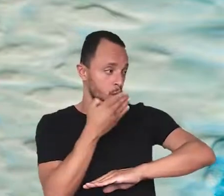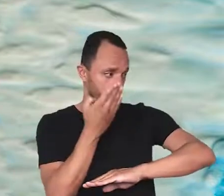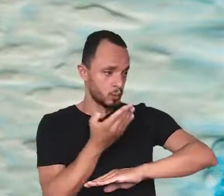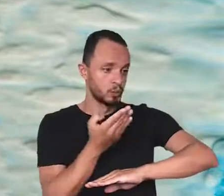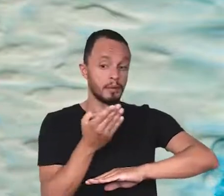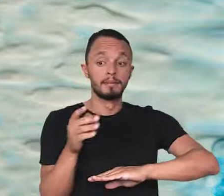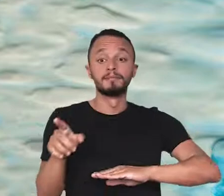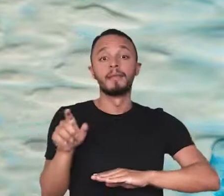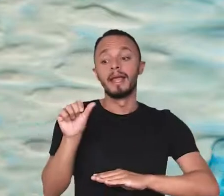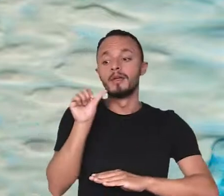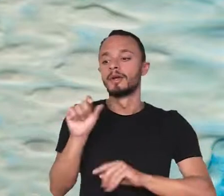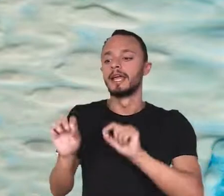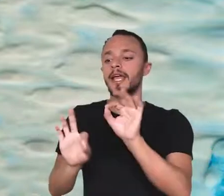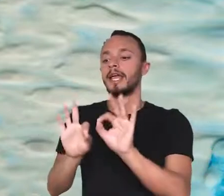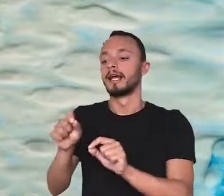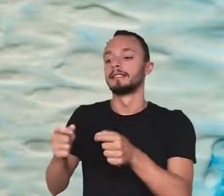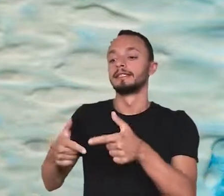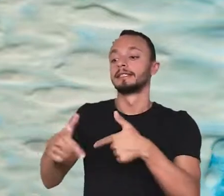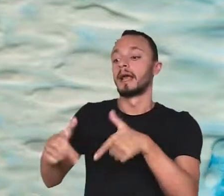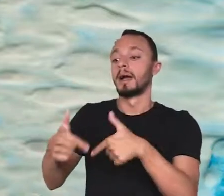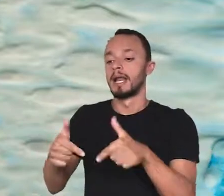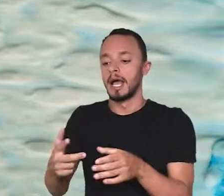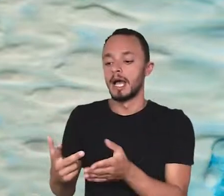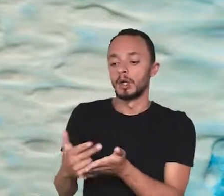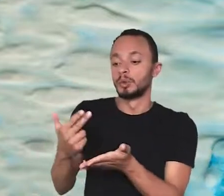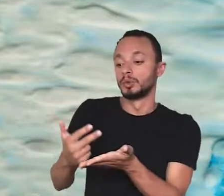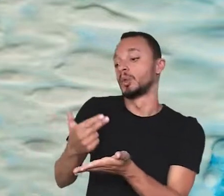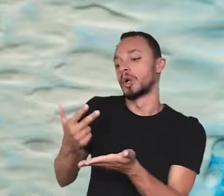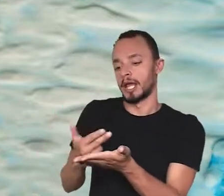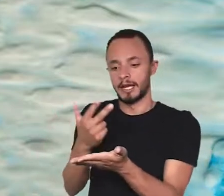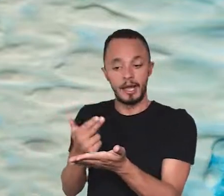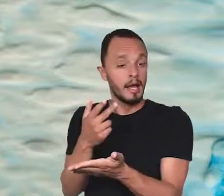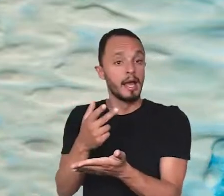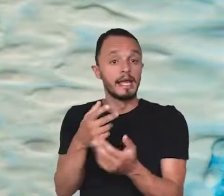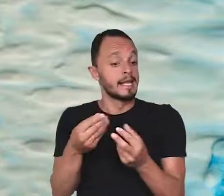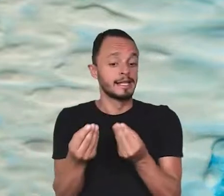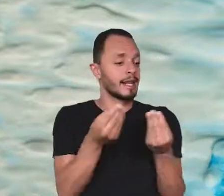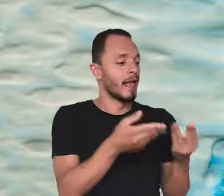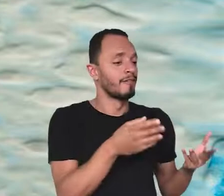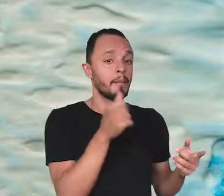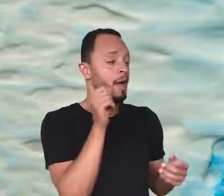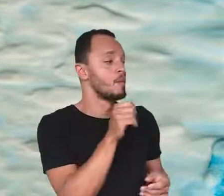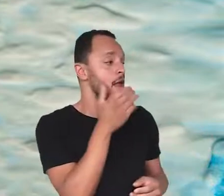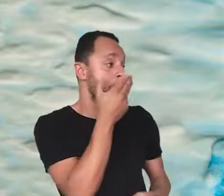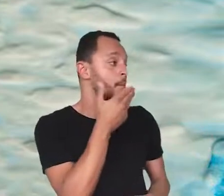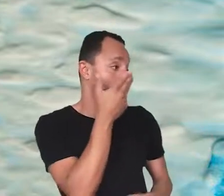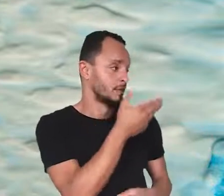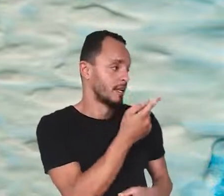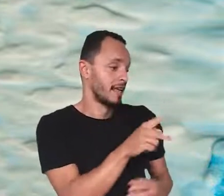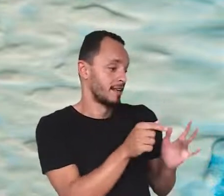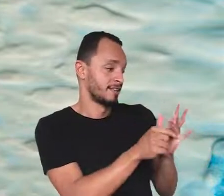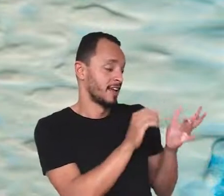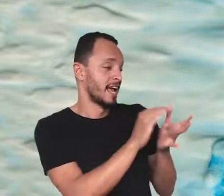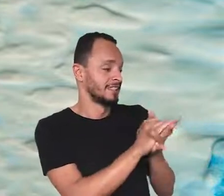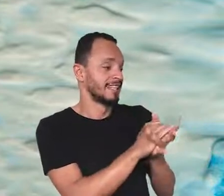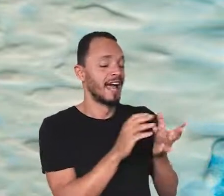E aí a cintura fina foi trabalhar como costureira lá na Lagoinha. E ela fazia sabe o quê? Costurava vestido de noiva para as prostitutas que iam casar. Gente,